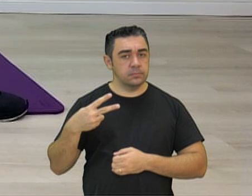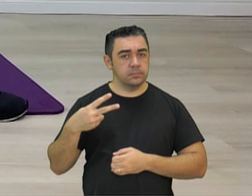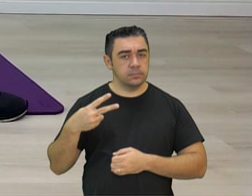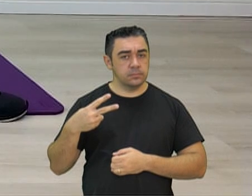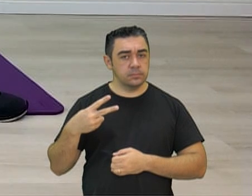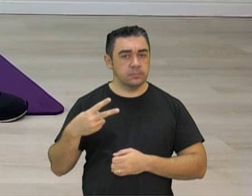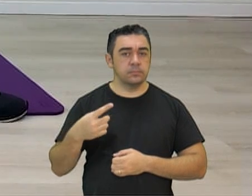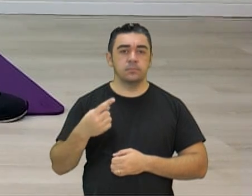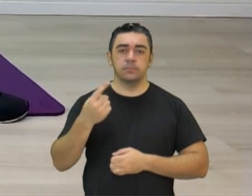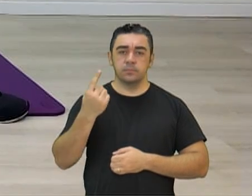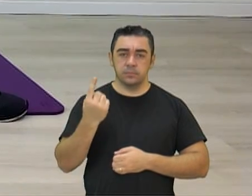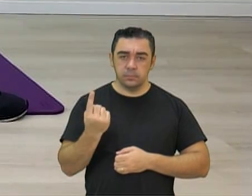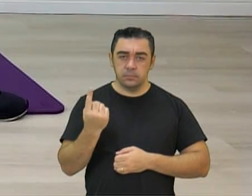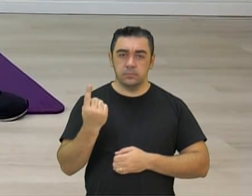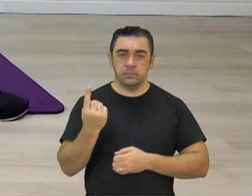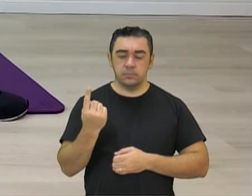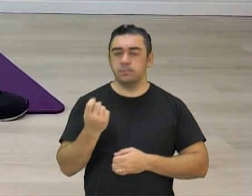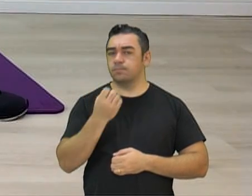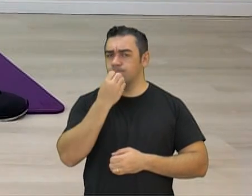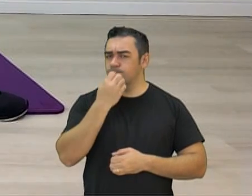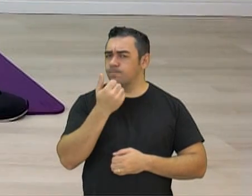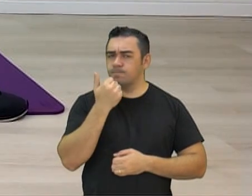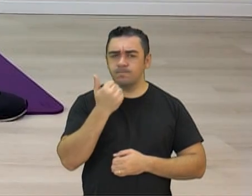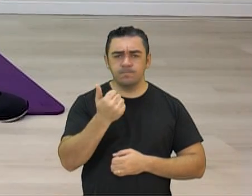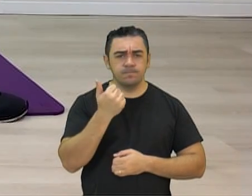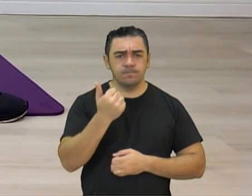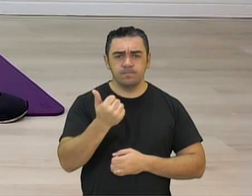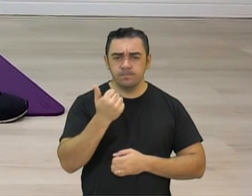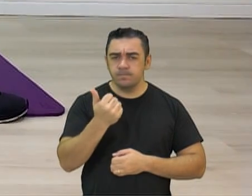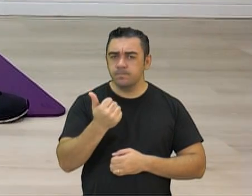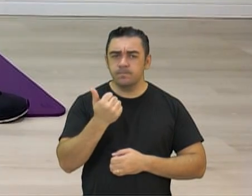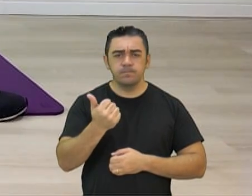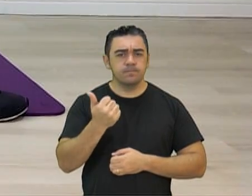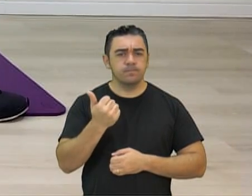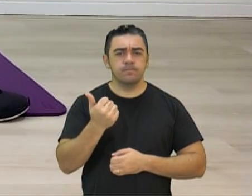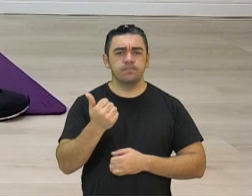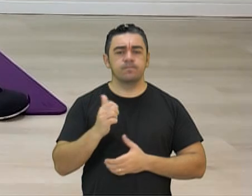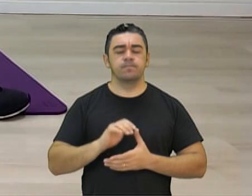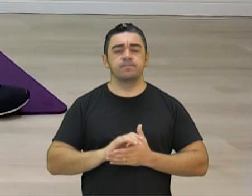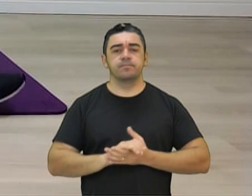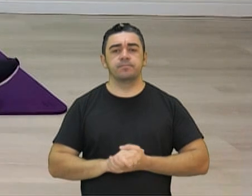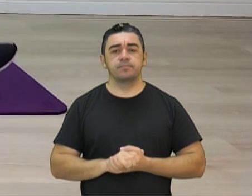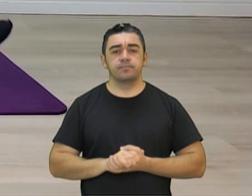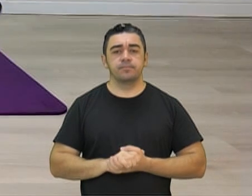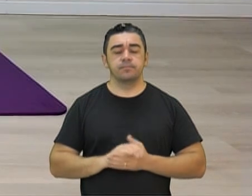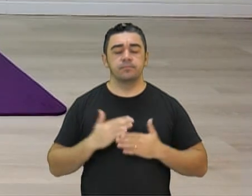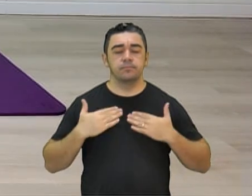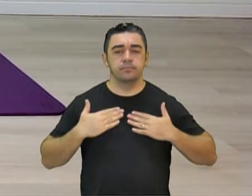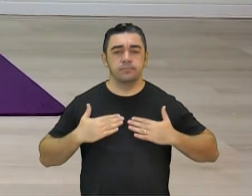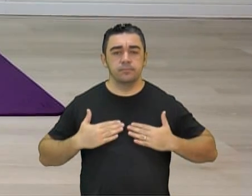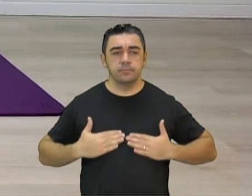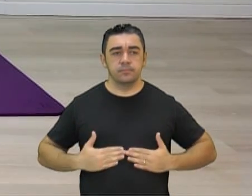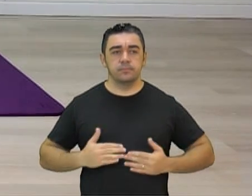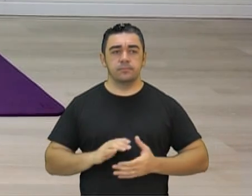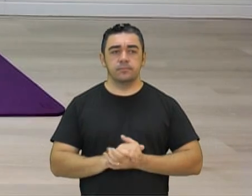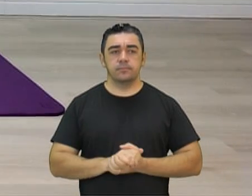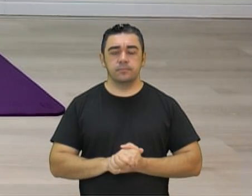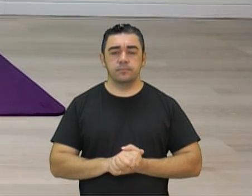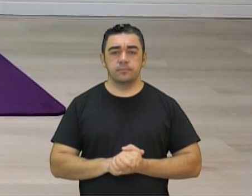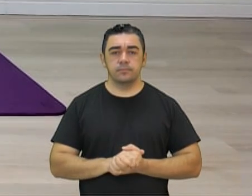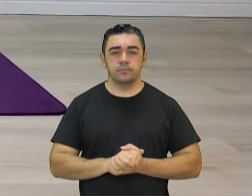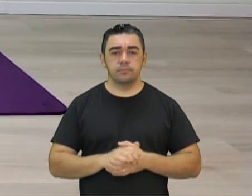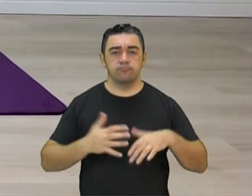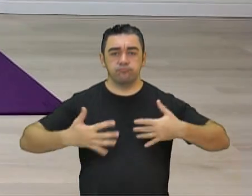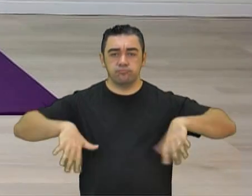2, muito bom. Voltou. Relaxa. Aí, solta